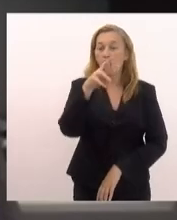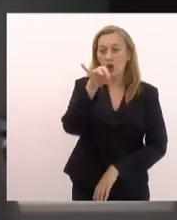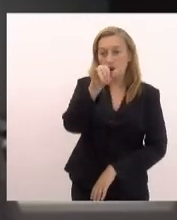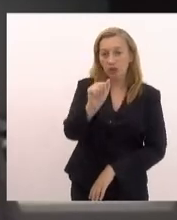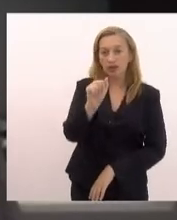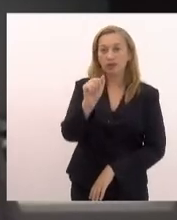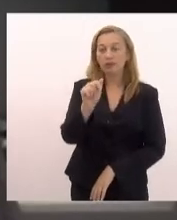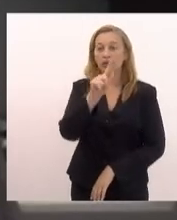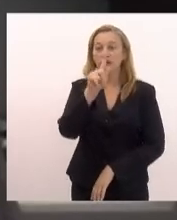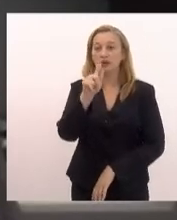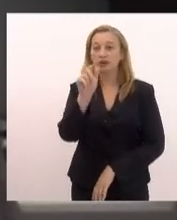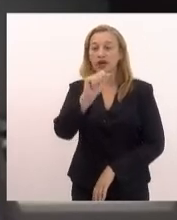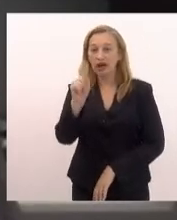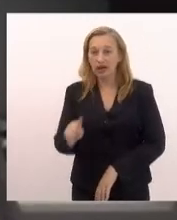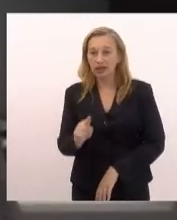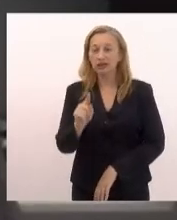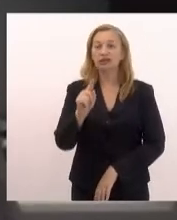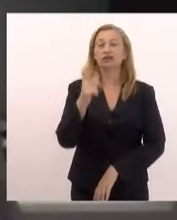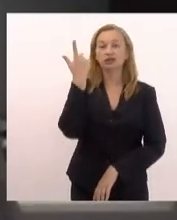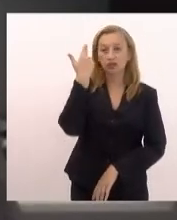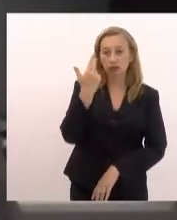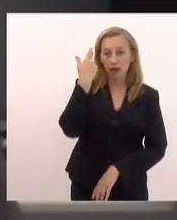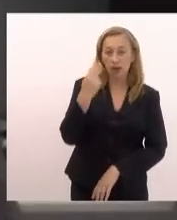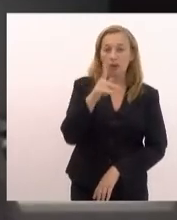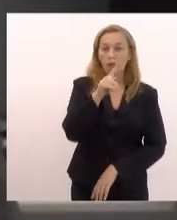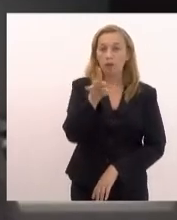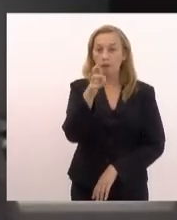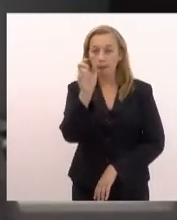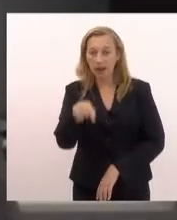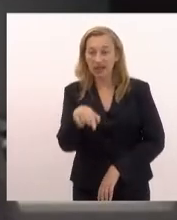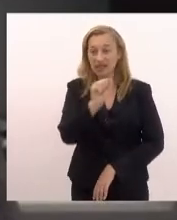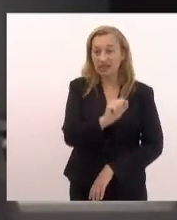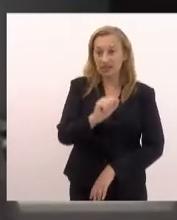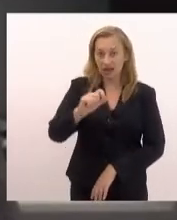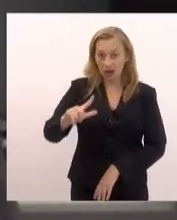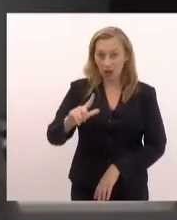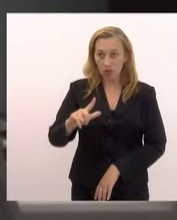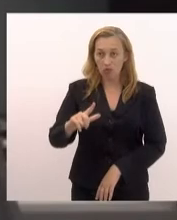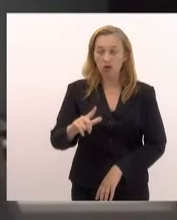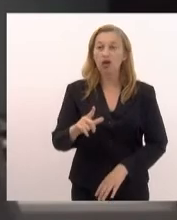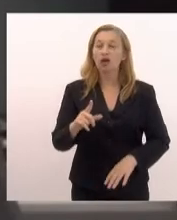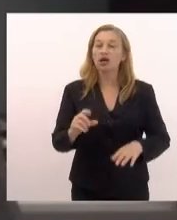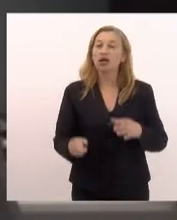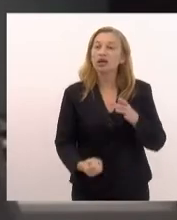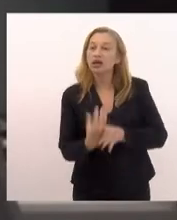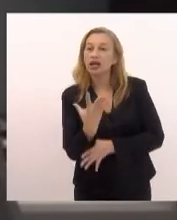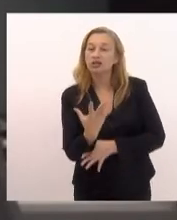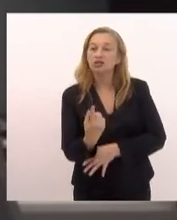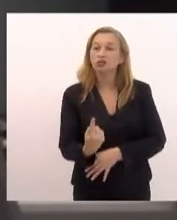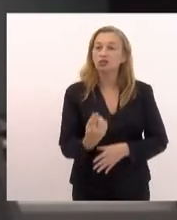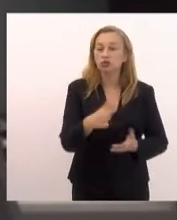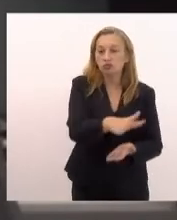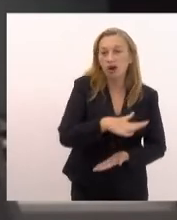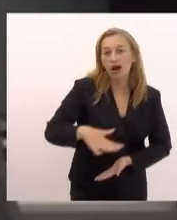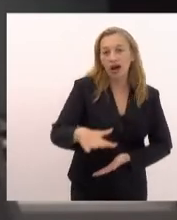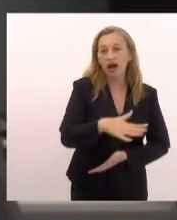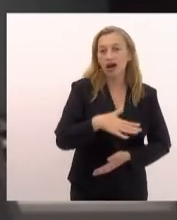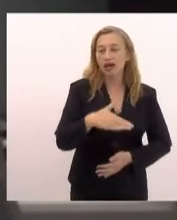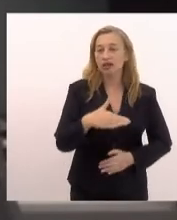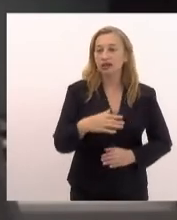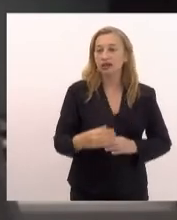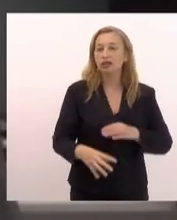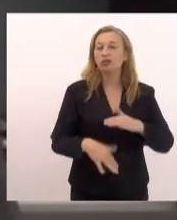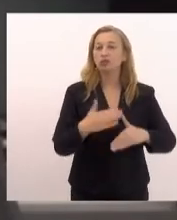gás natural do pré-sal. O projeto da Petrobras contempla a construção de uma unidade de processamento de